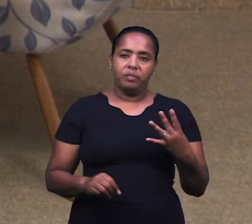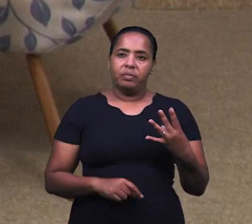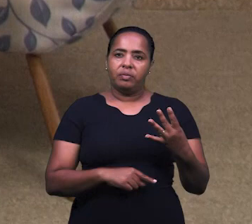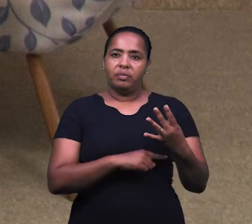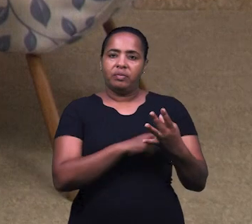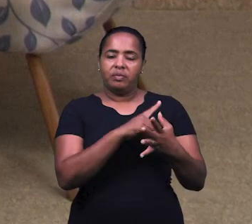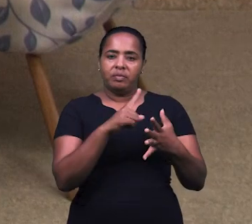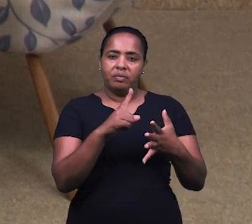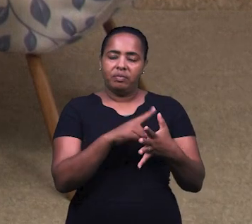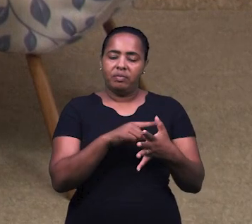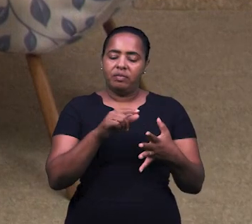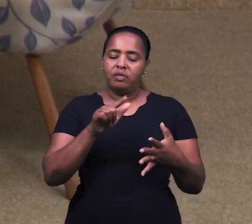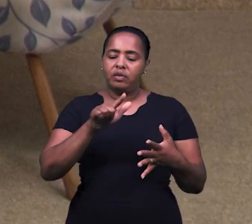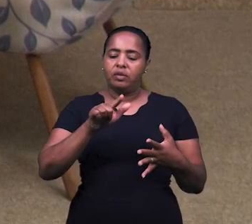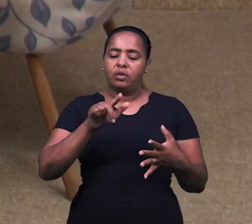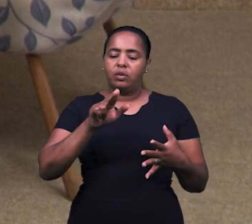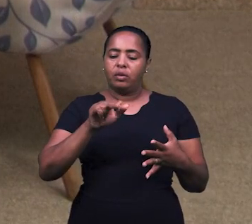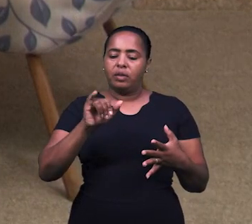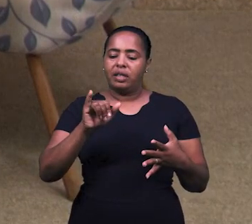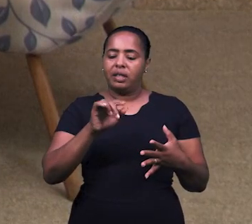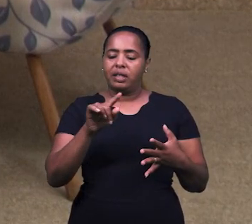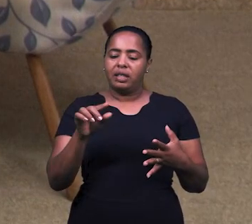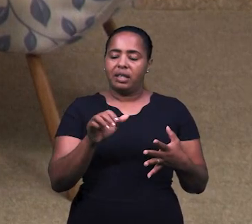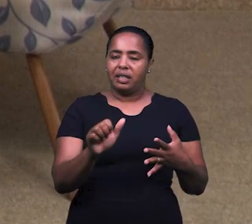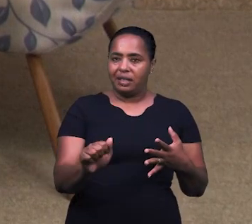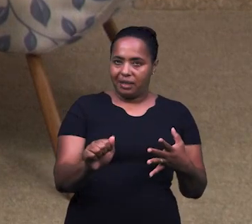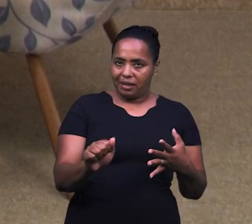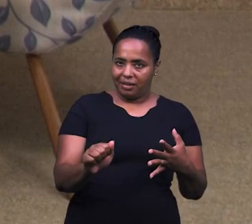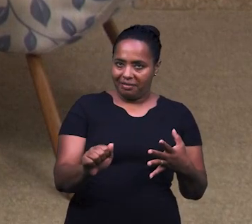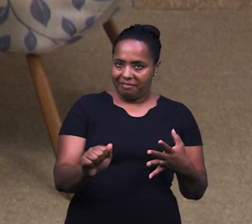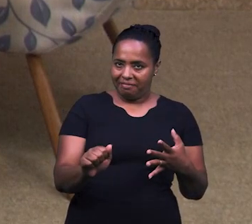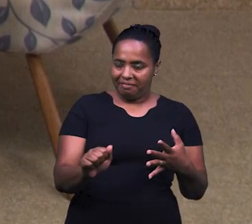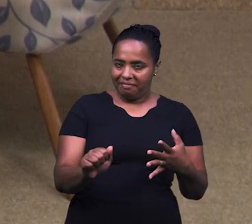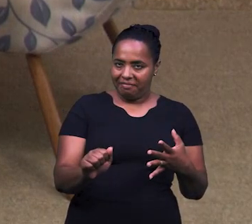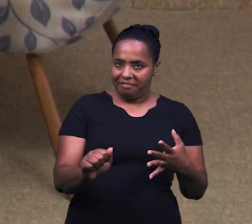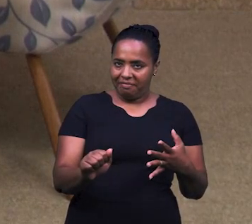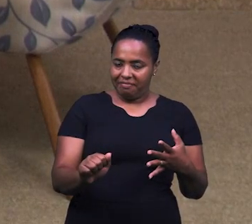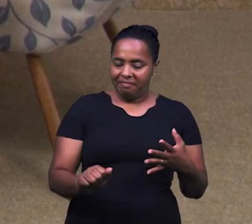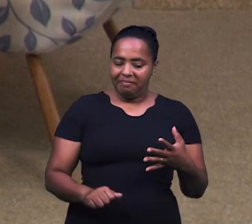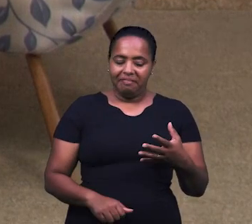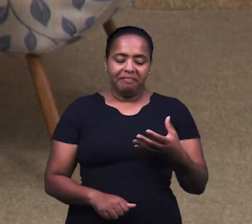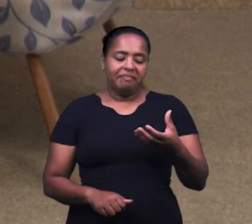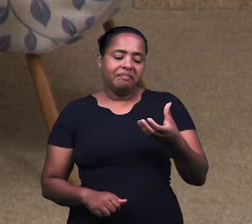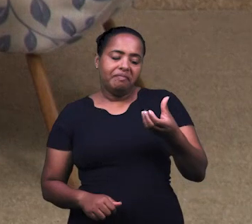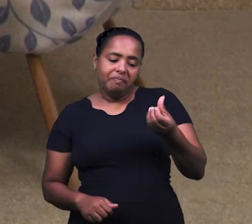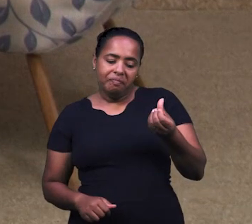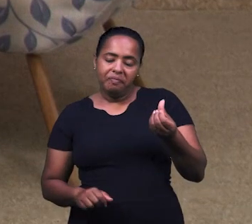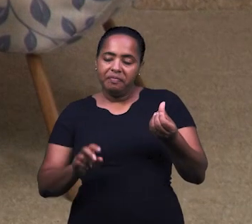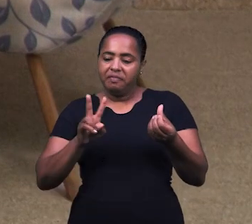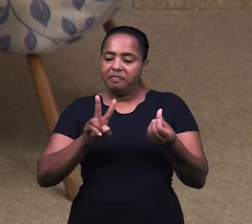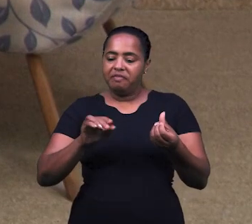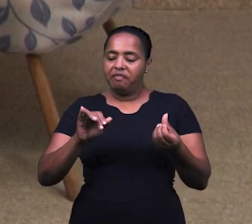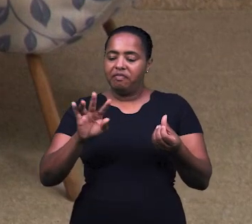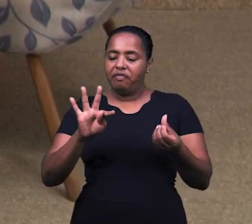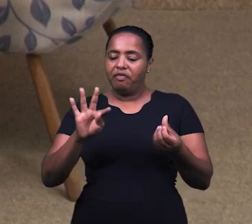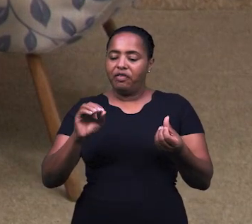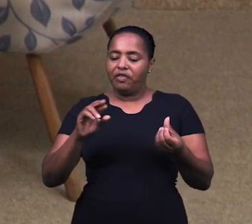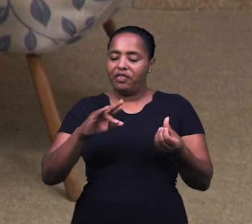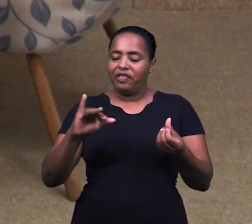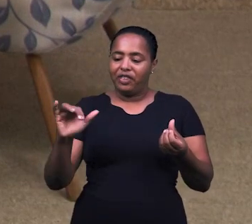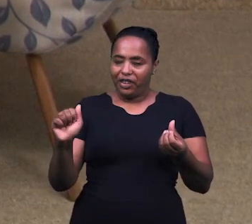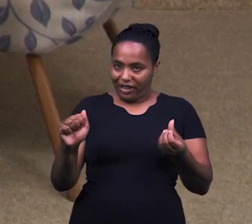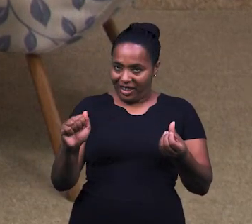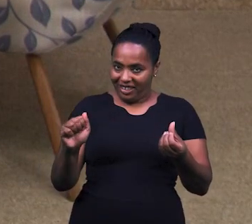de Janeiro. A intermediária Luísa Gabriele, de Unai, Minas Gerais. A intermediária